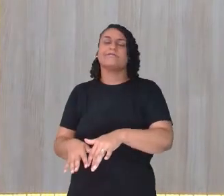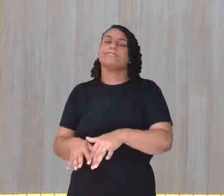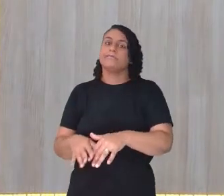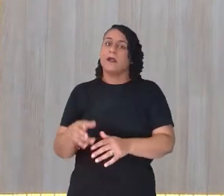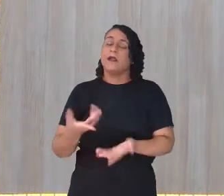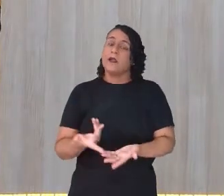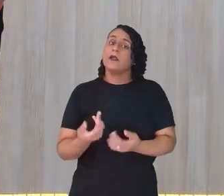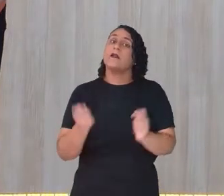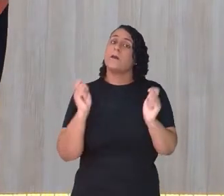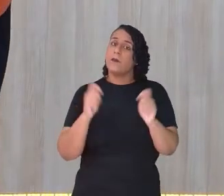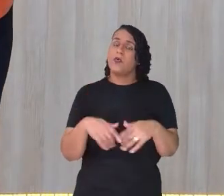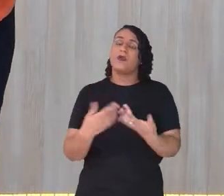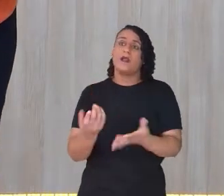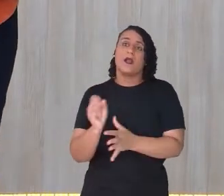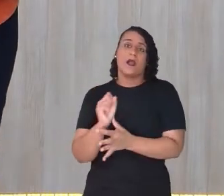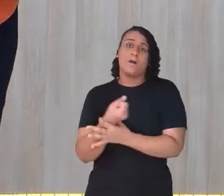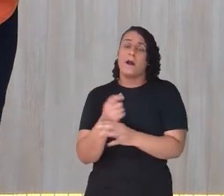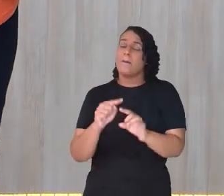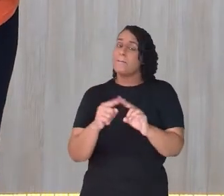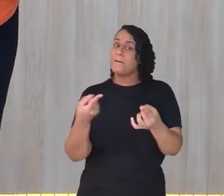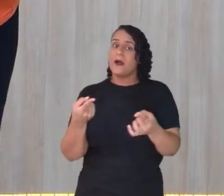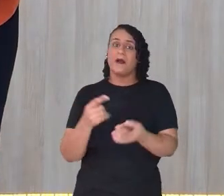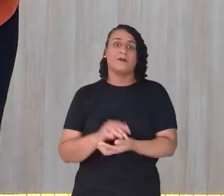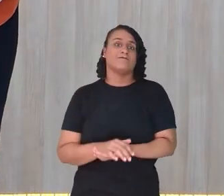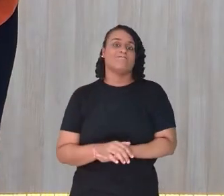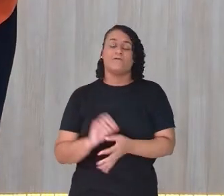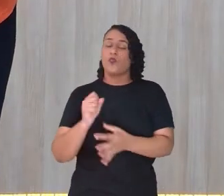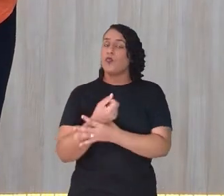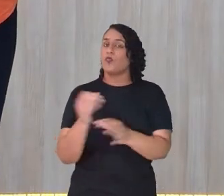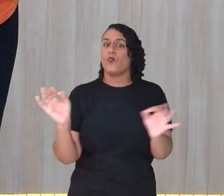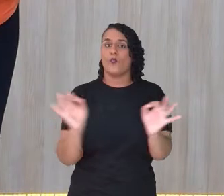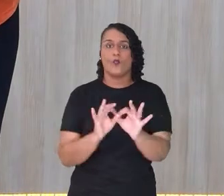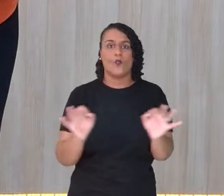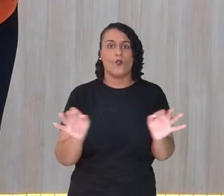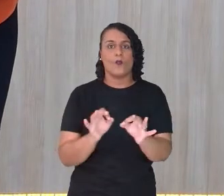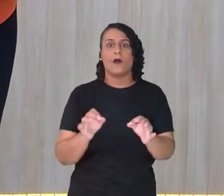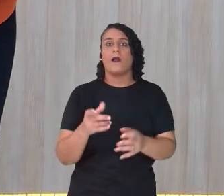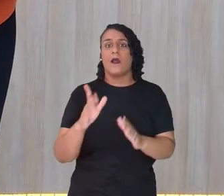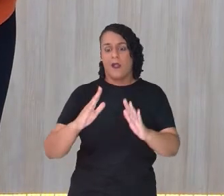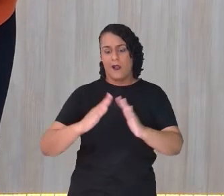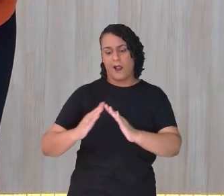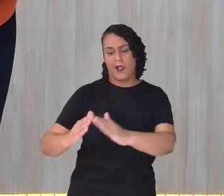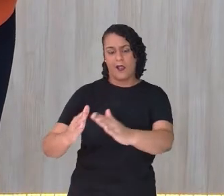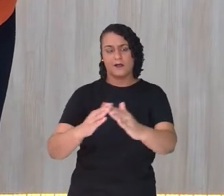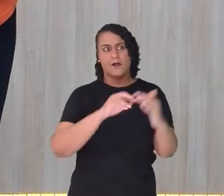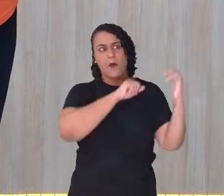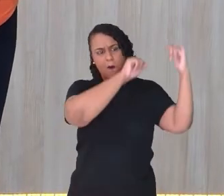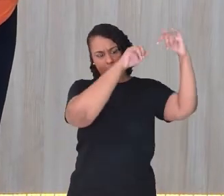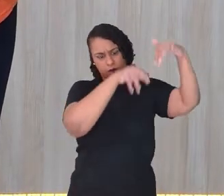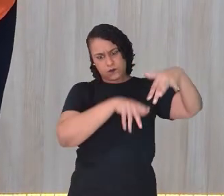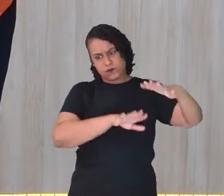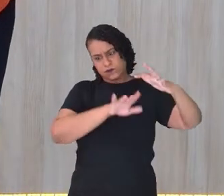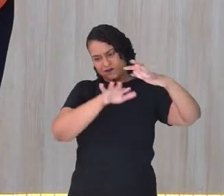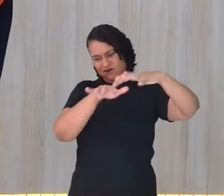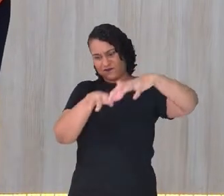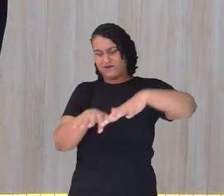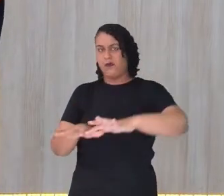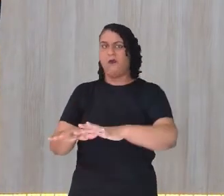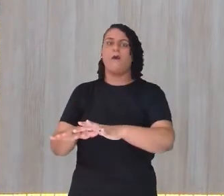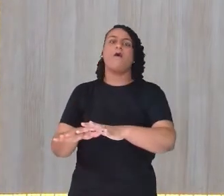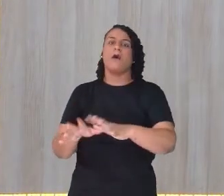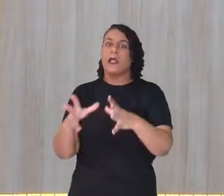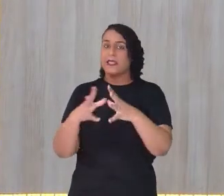proteção, arrasta levando tudo, levando aquela terra, soterrando casas, não é, pessoal? E a gente vai ter que lembrar